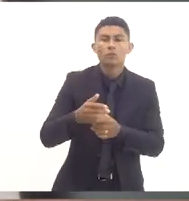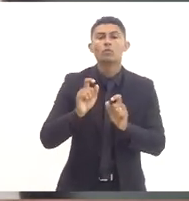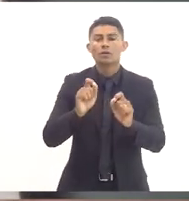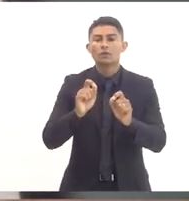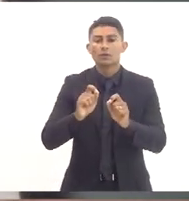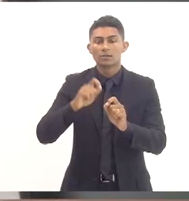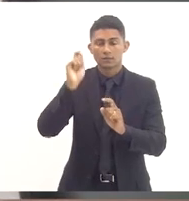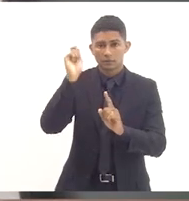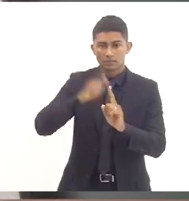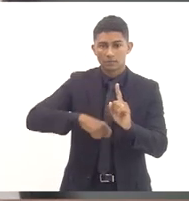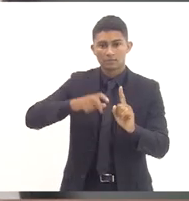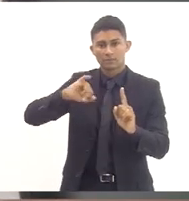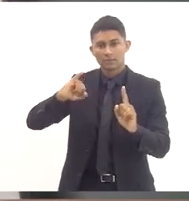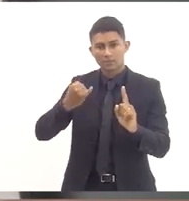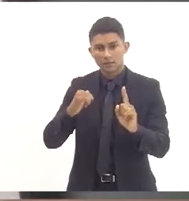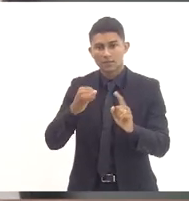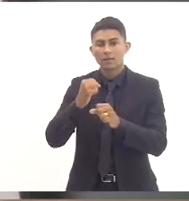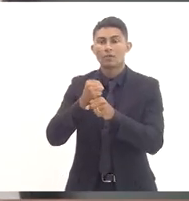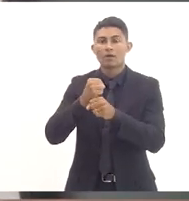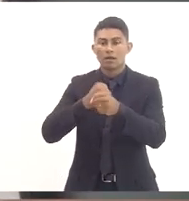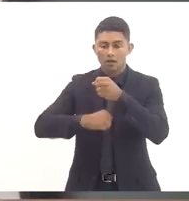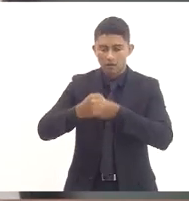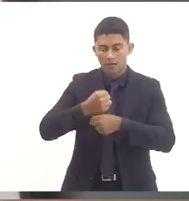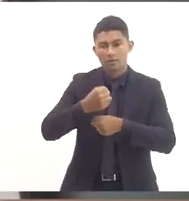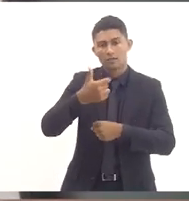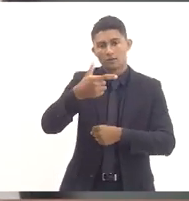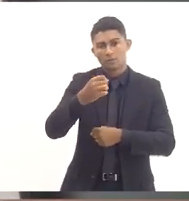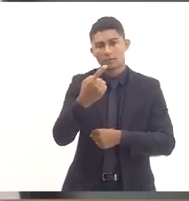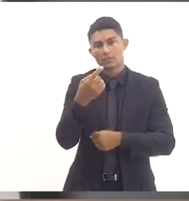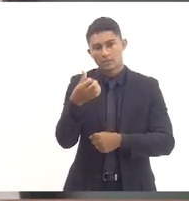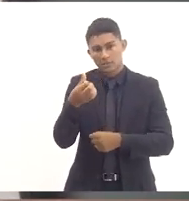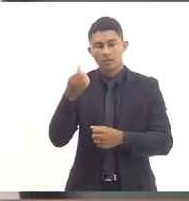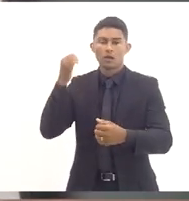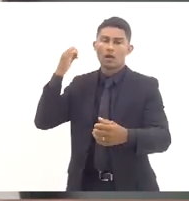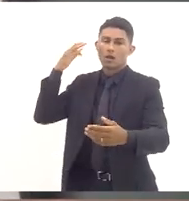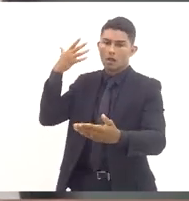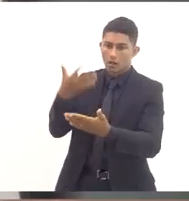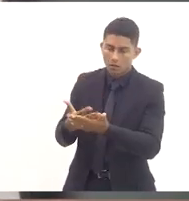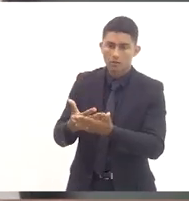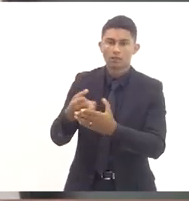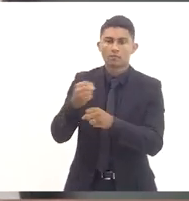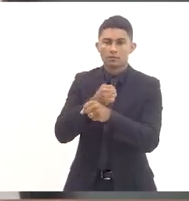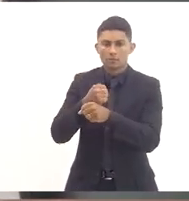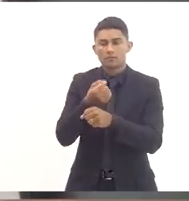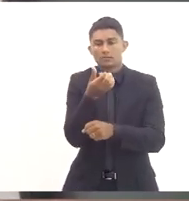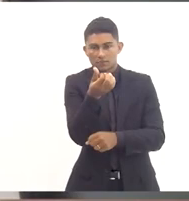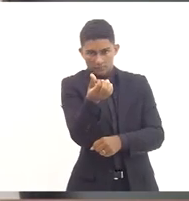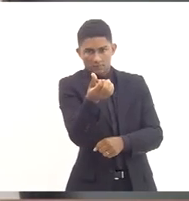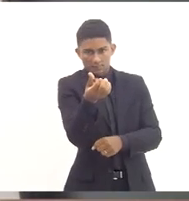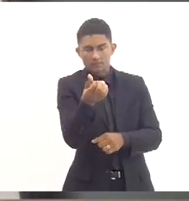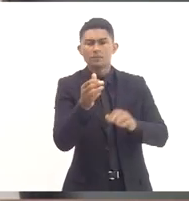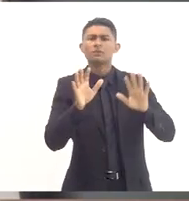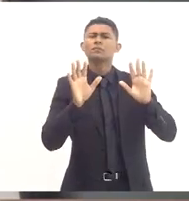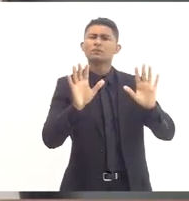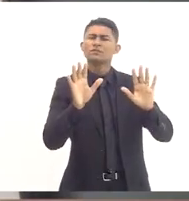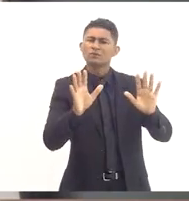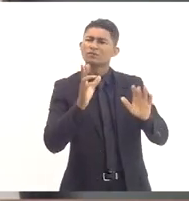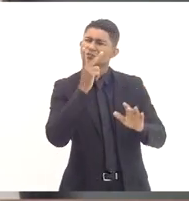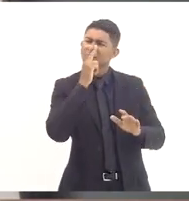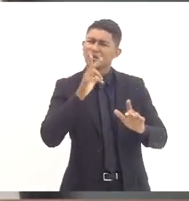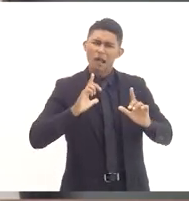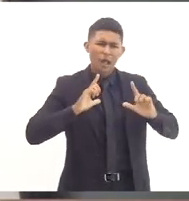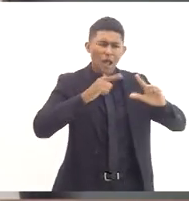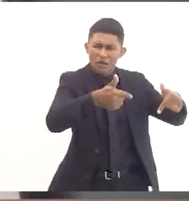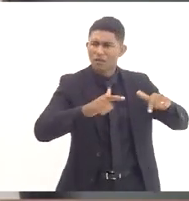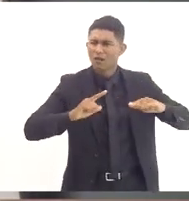então aliás seis anos né estamos a seis anos da Lei e em seis anos muito pouca coisa né Eu